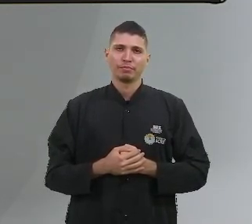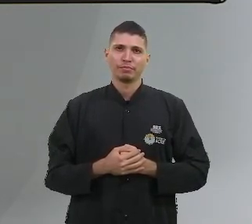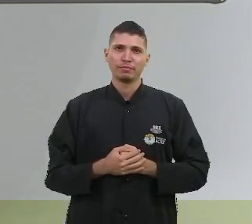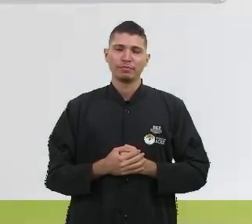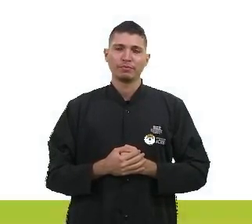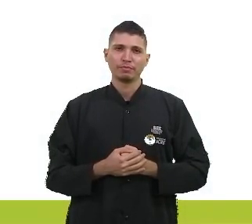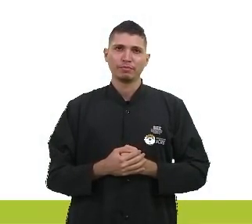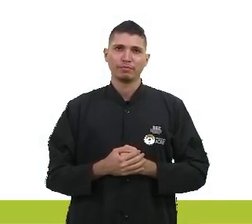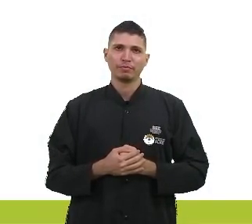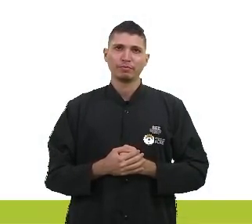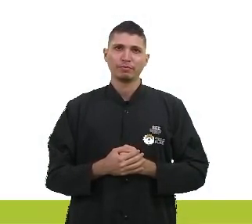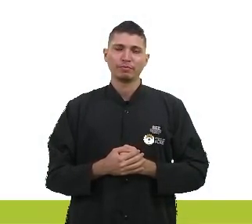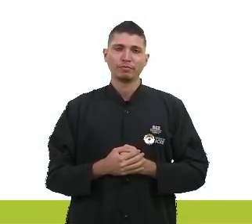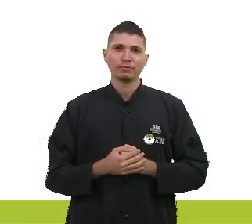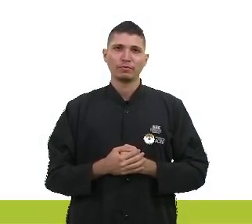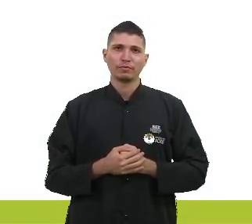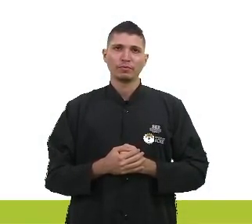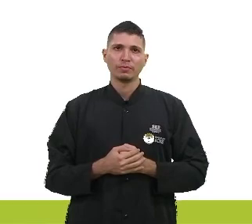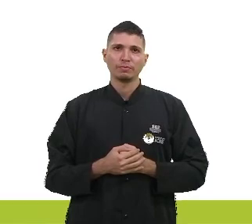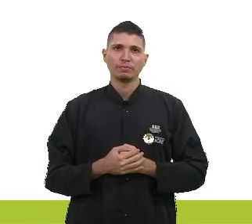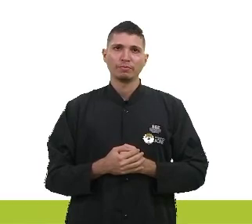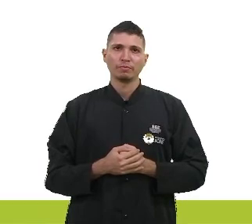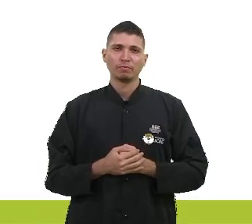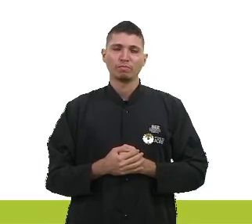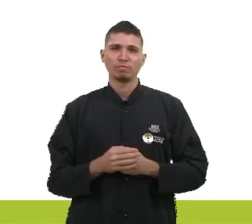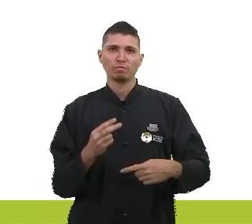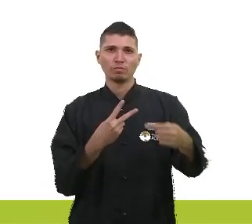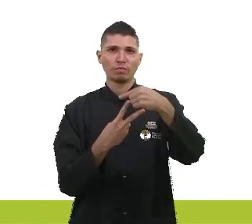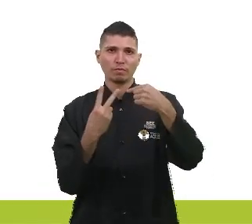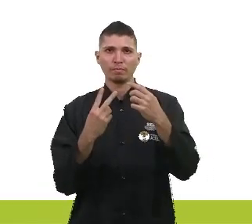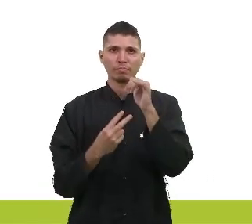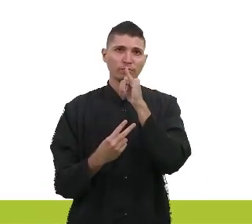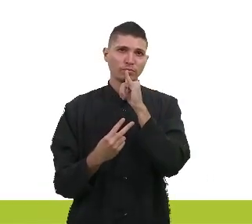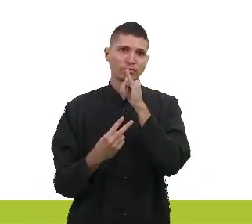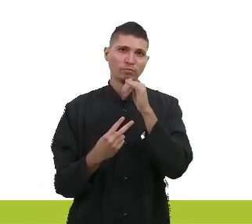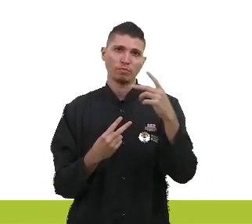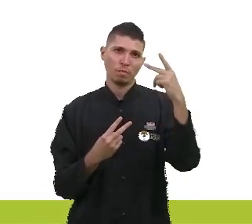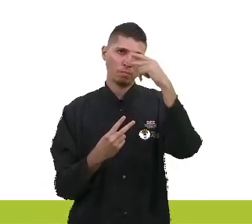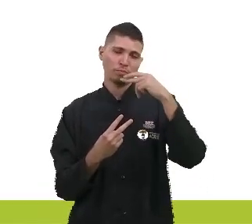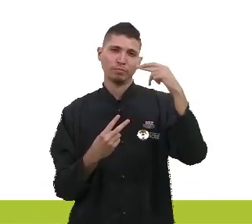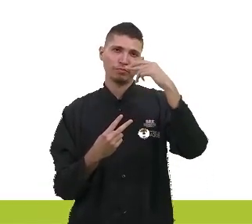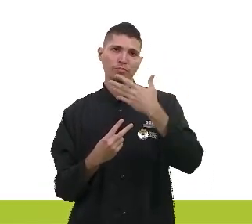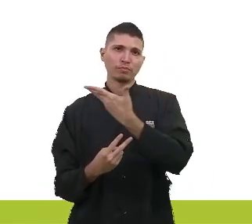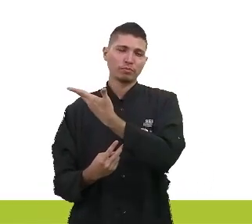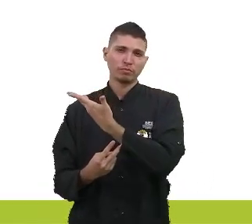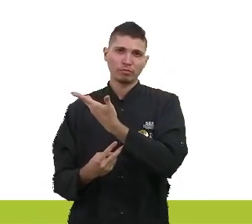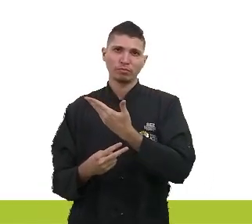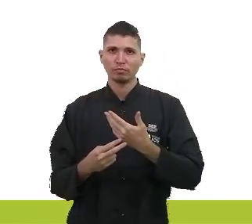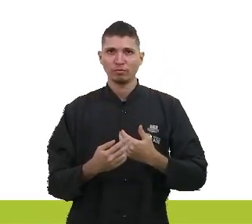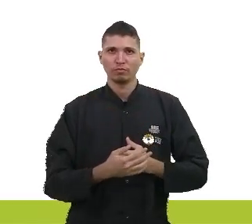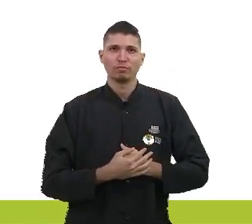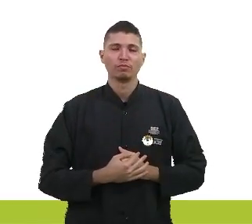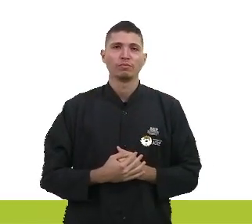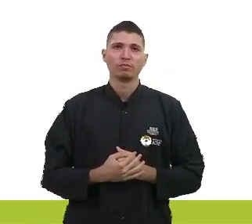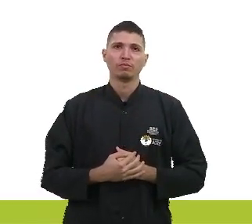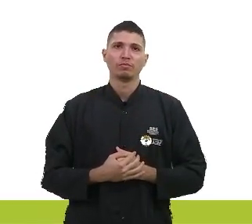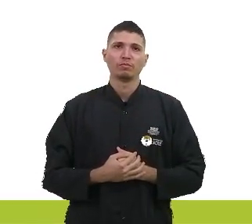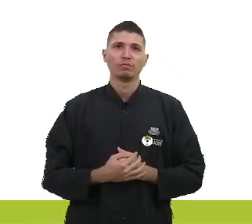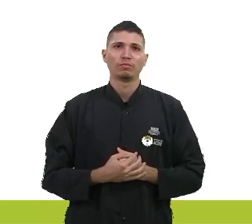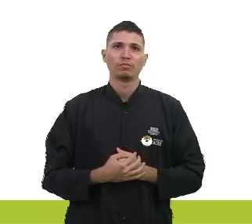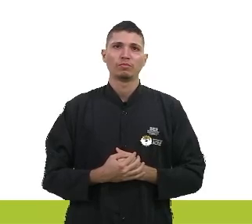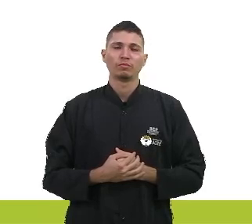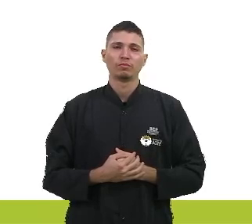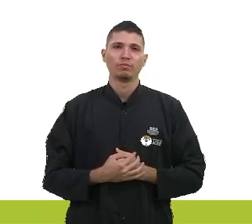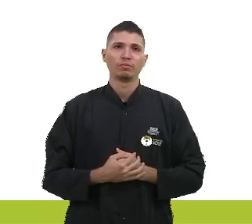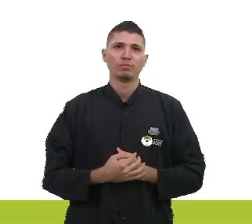olha só, trouxe aqui dois exemplos para a gente observar. Olha só, aqui,